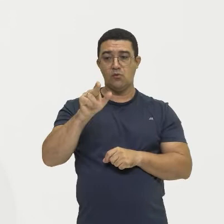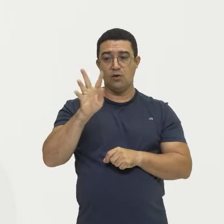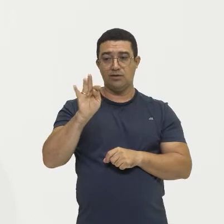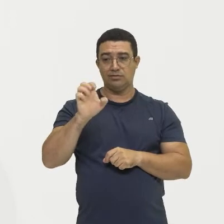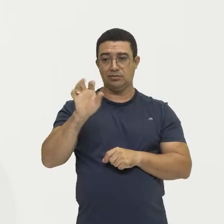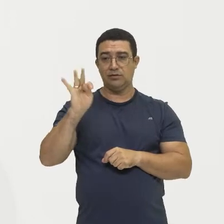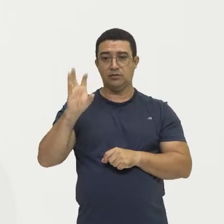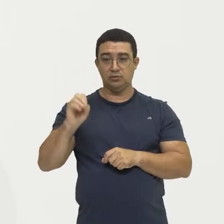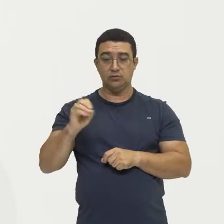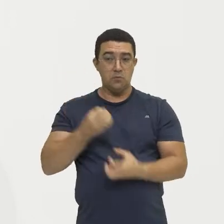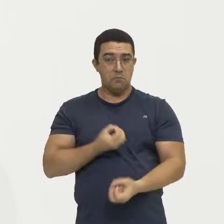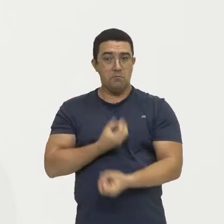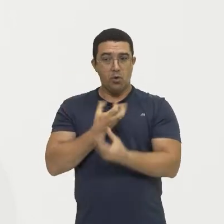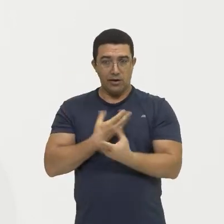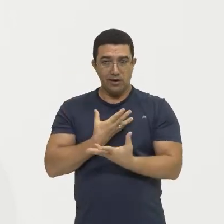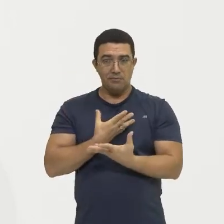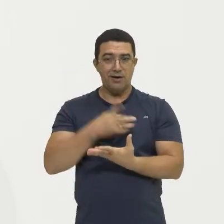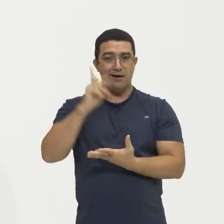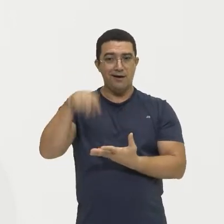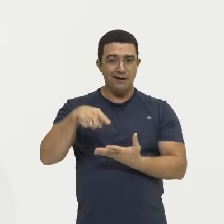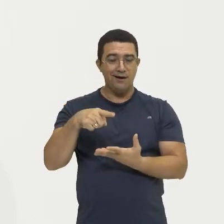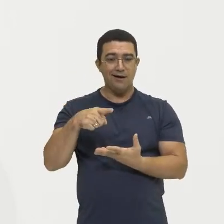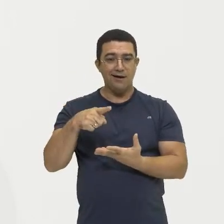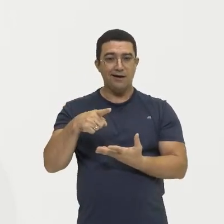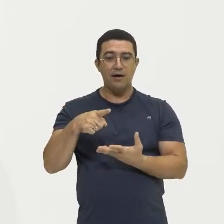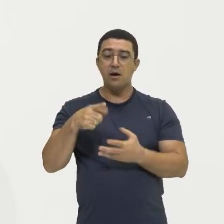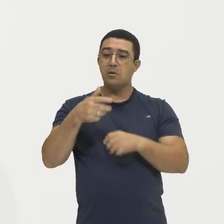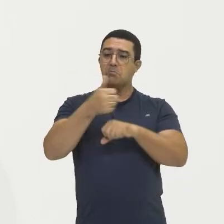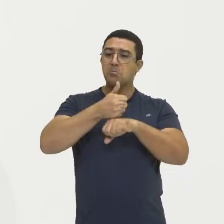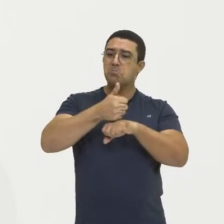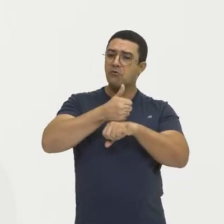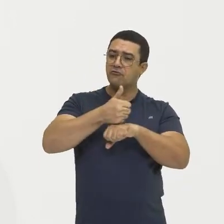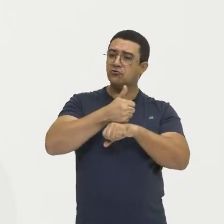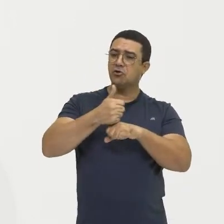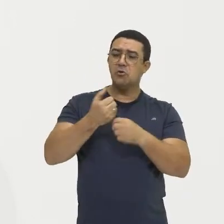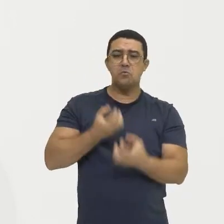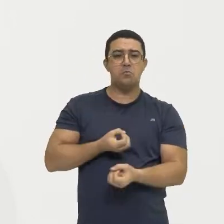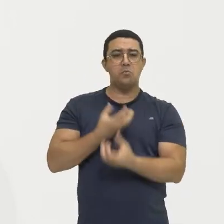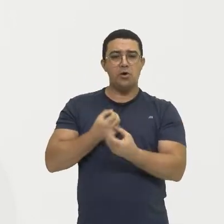Fernando Pessoa, grande poeta, né? Escreveu